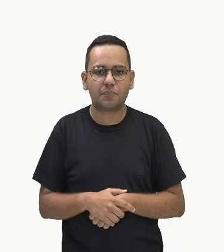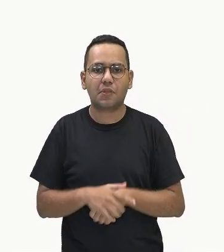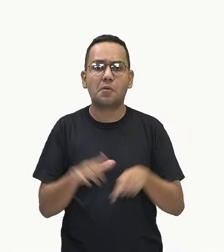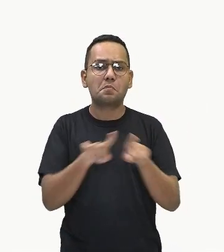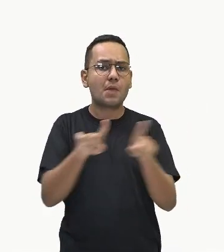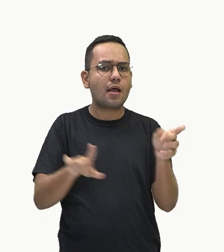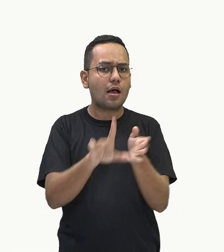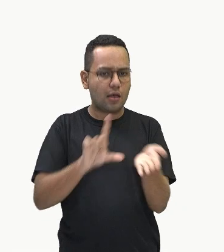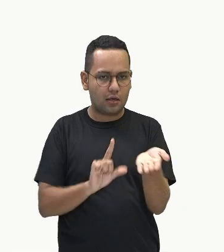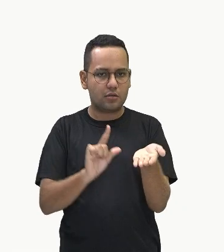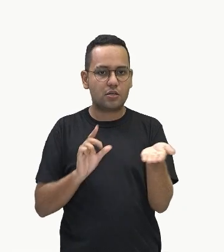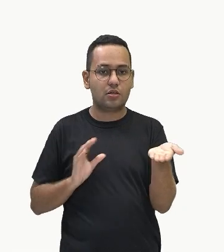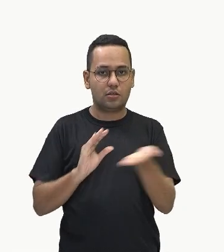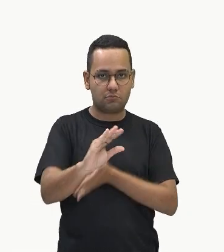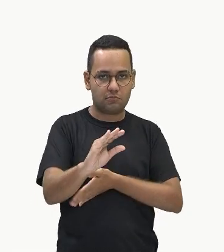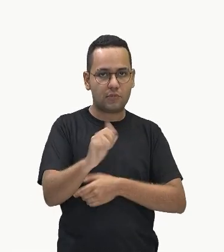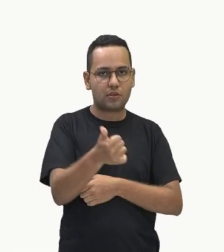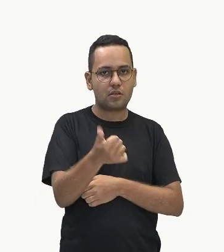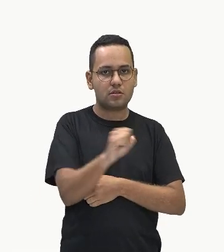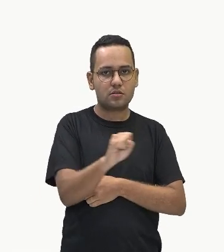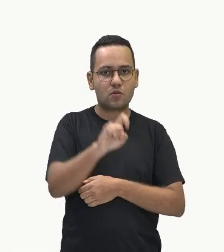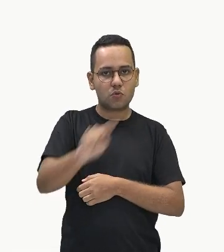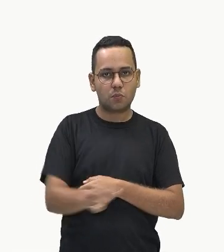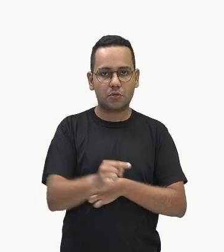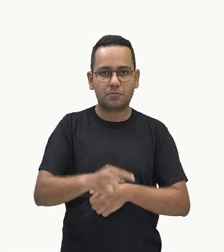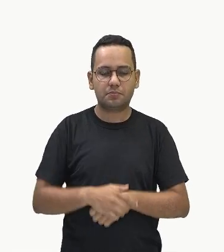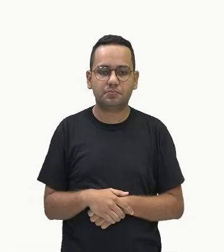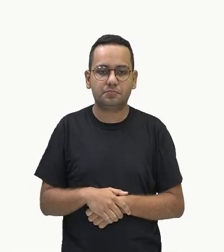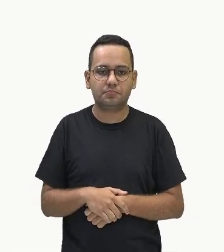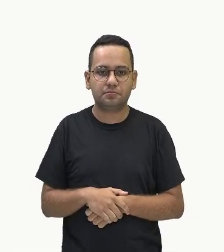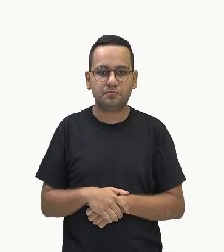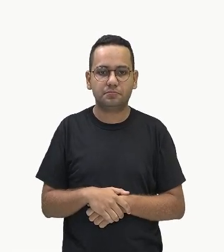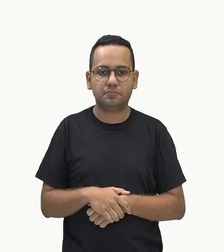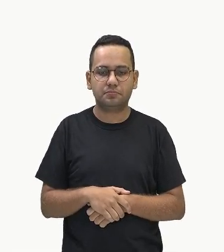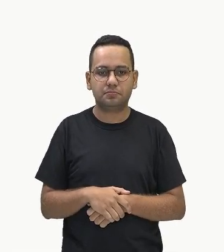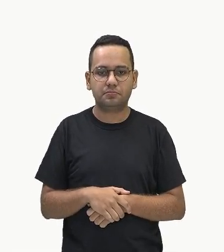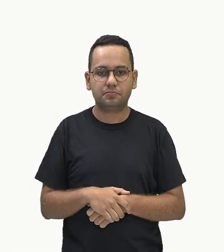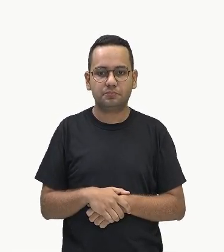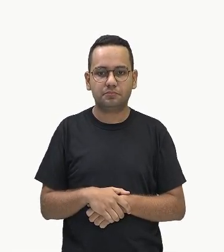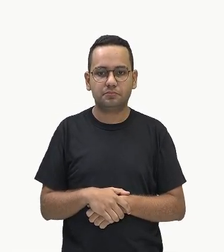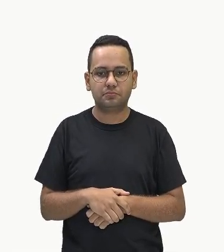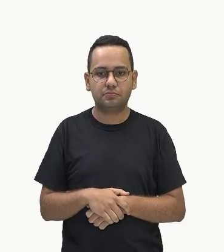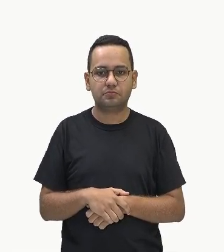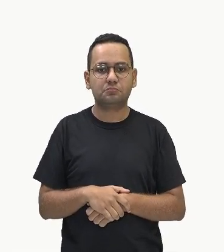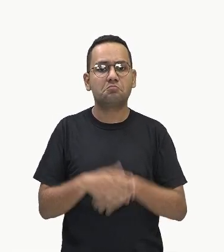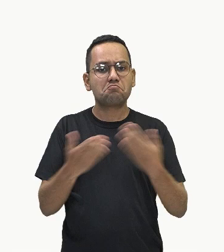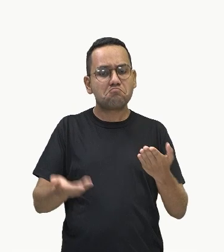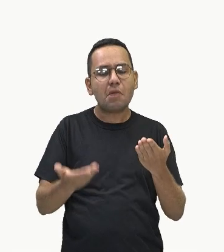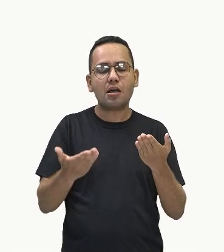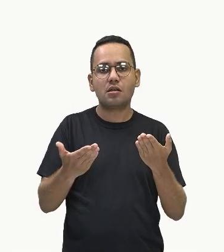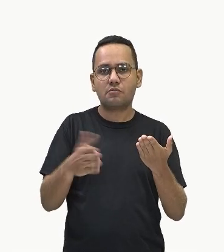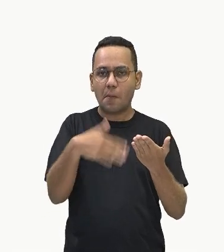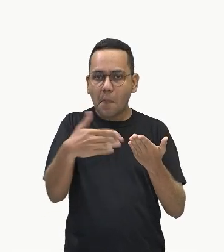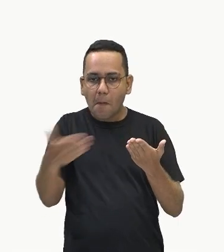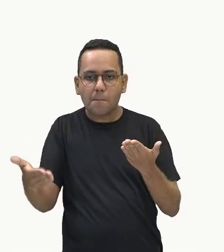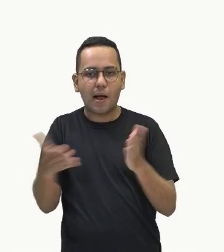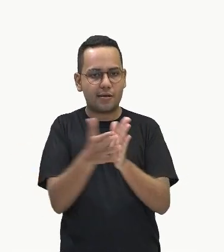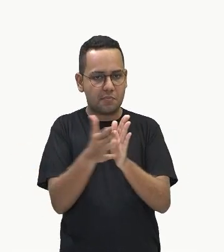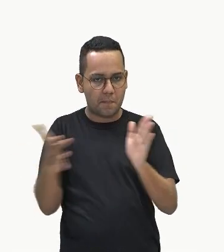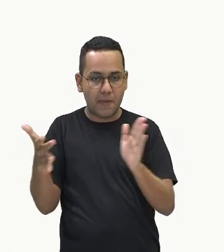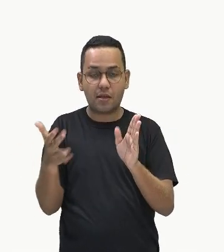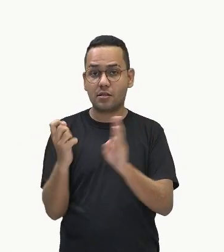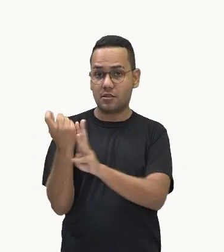de 18 mil. E o restante vai pagar depois de 3 meses,